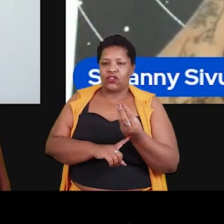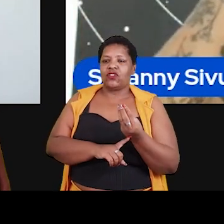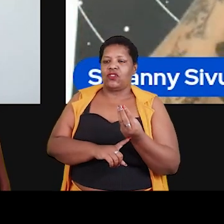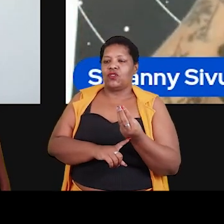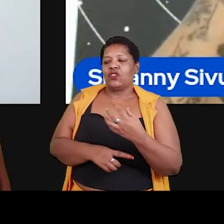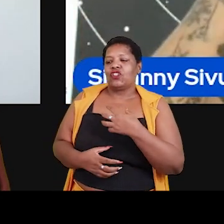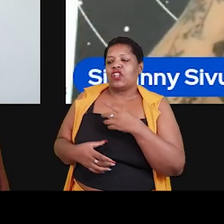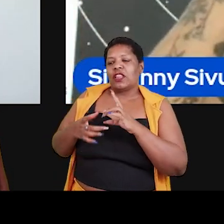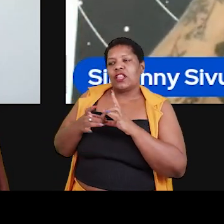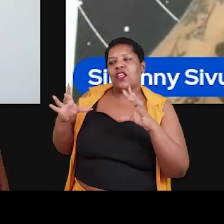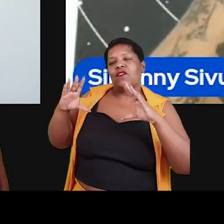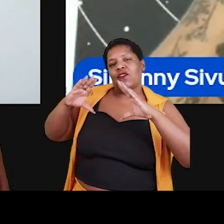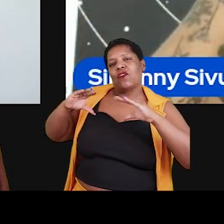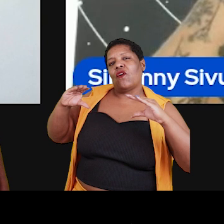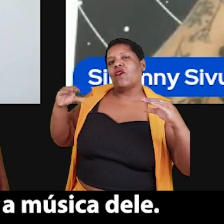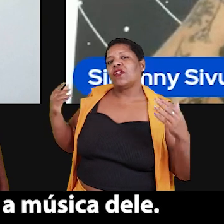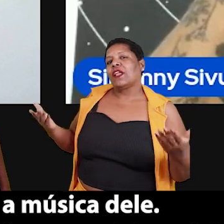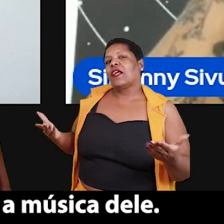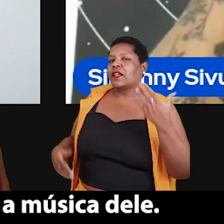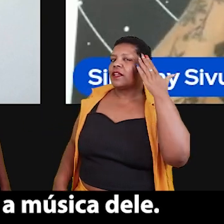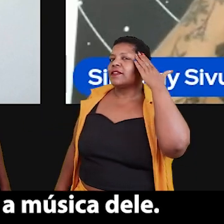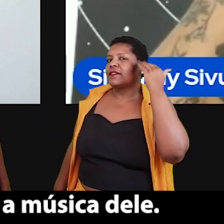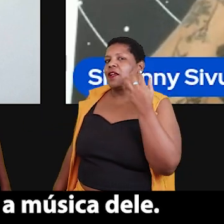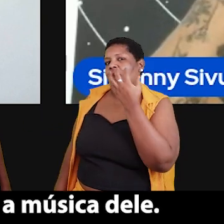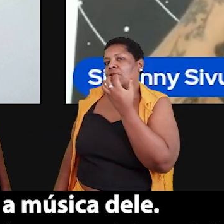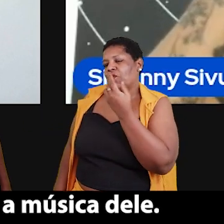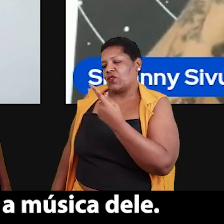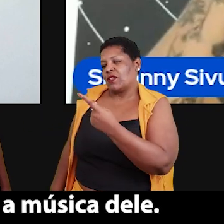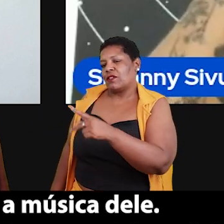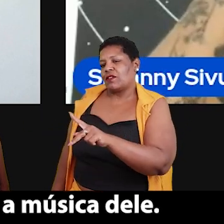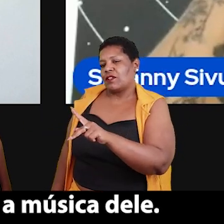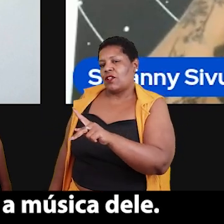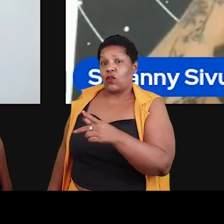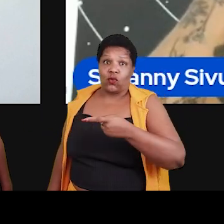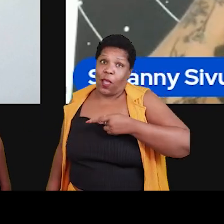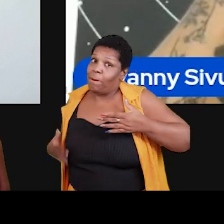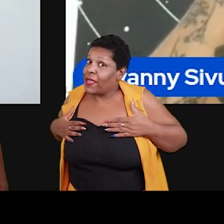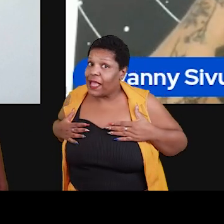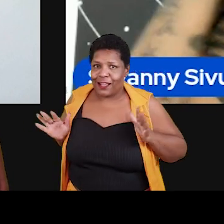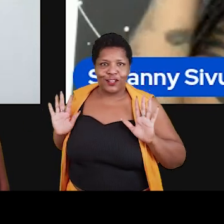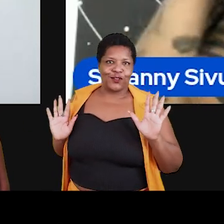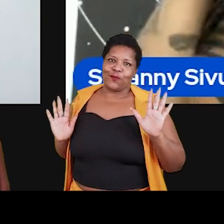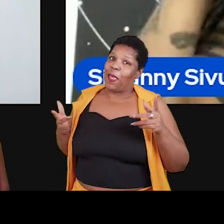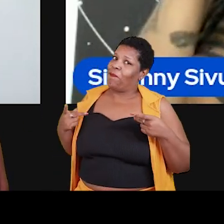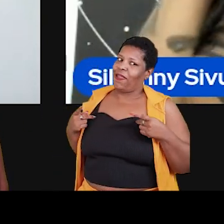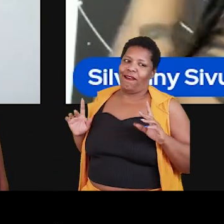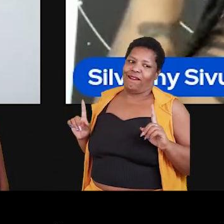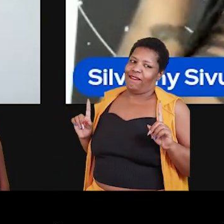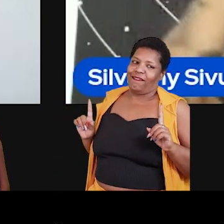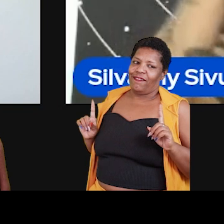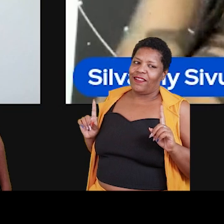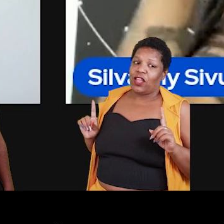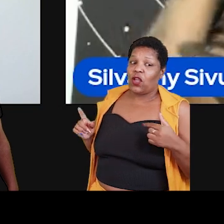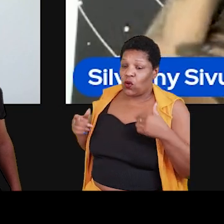e tentar deixá-lo muito confortável, sabe? Com a música dele. Eu não tô tocando uma música minha, mano. E isso, eu não